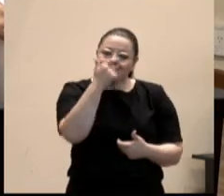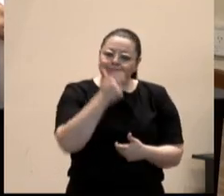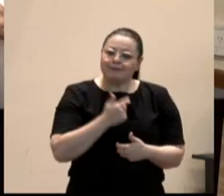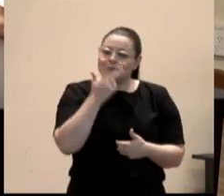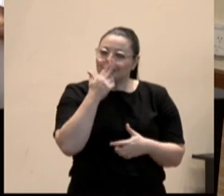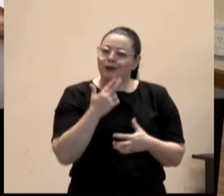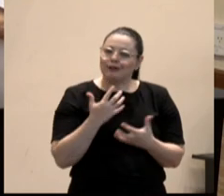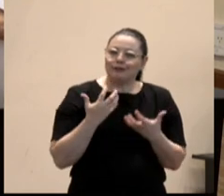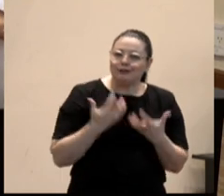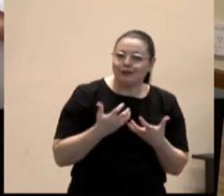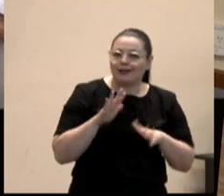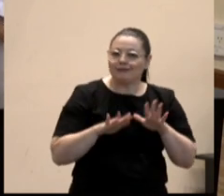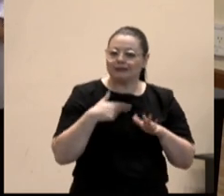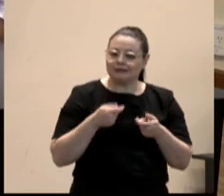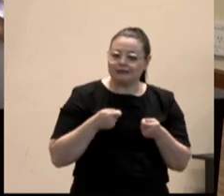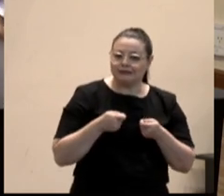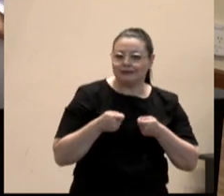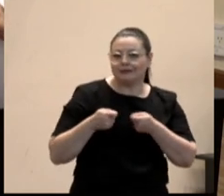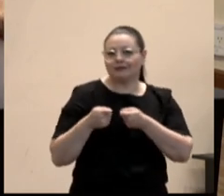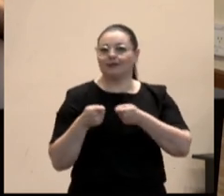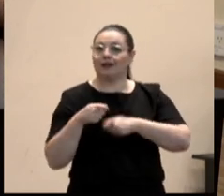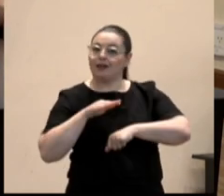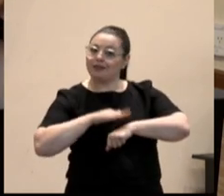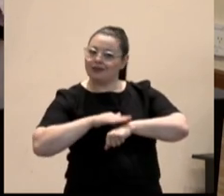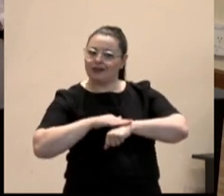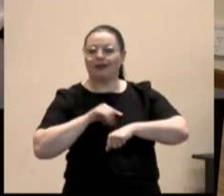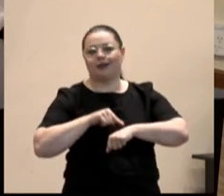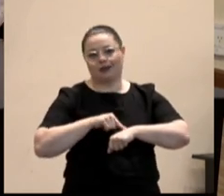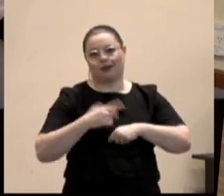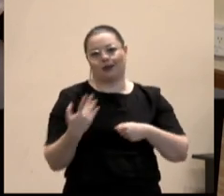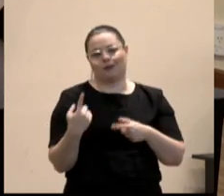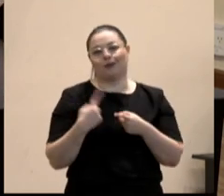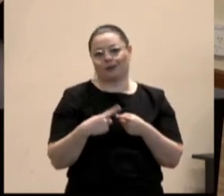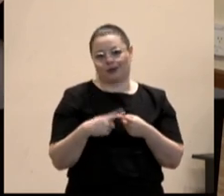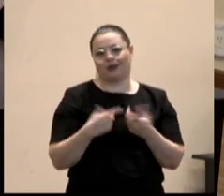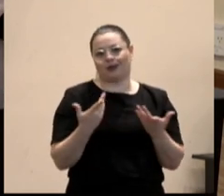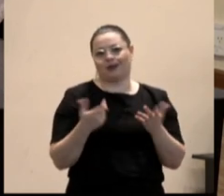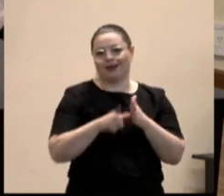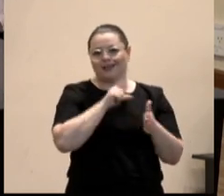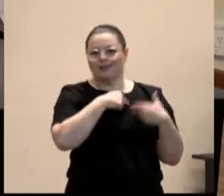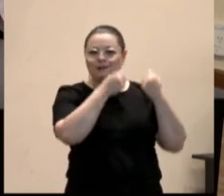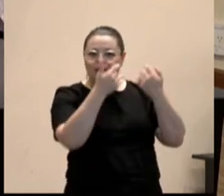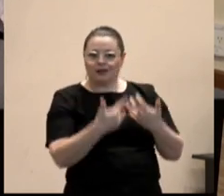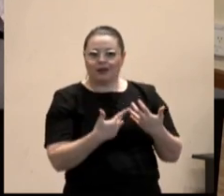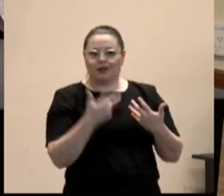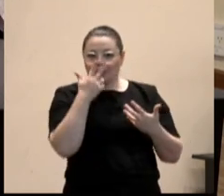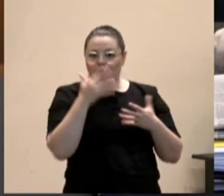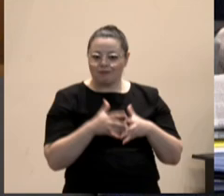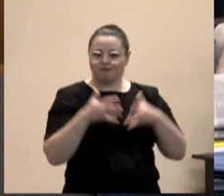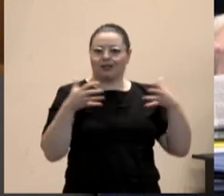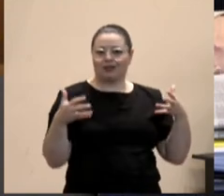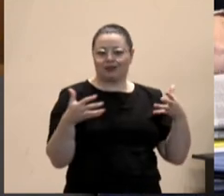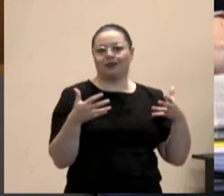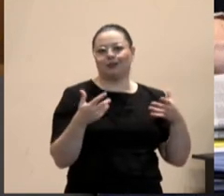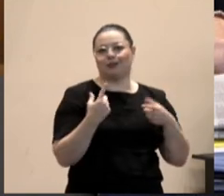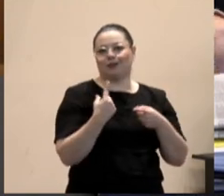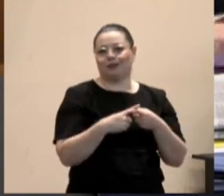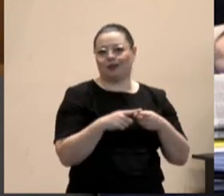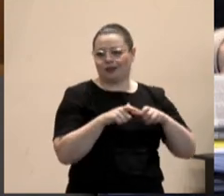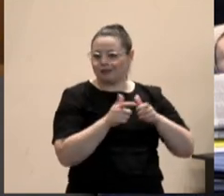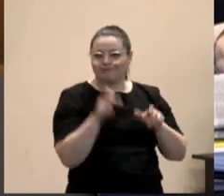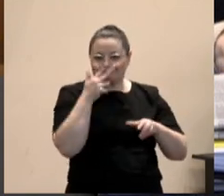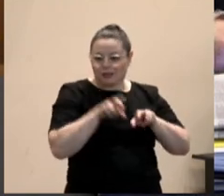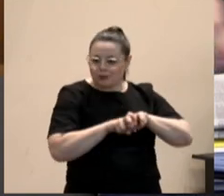que coordenar o tempo, porque, como já disse, é uma mesa grande, né, grande na sua magnitude e no seu tamanho, e